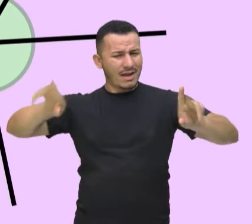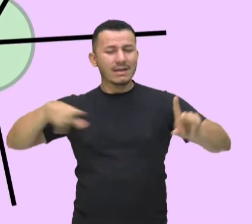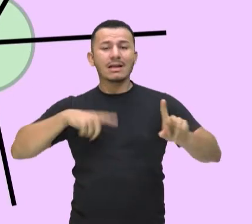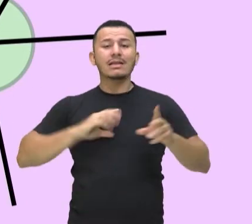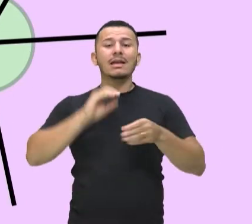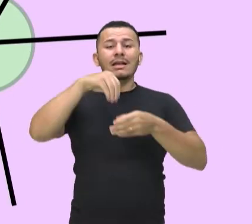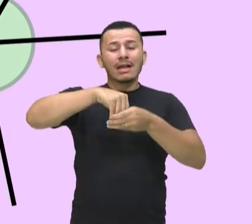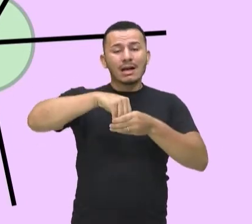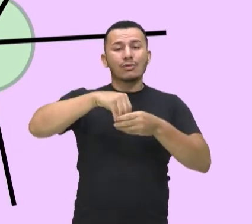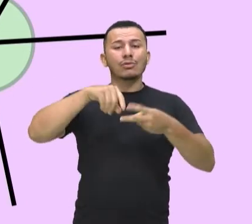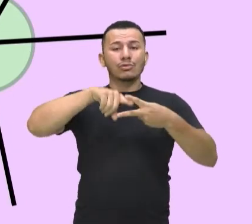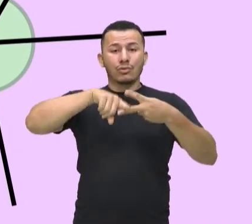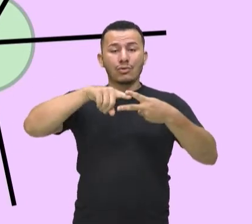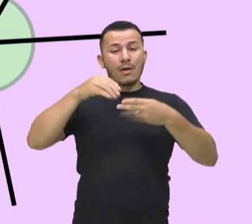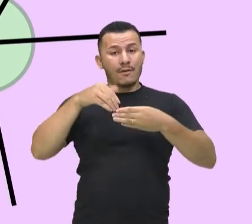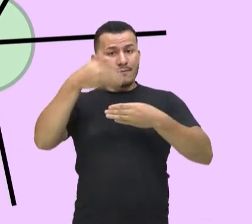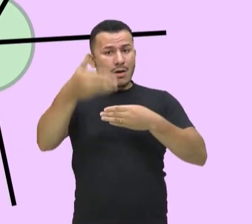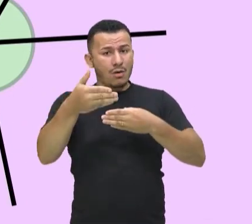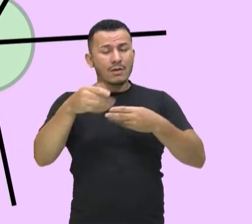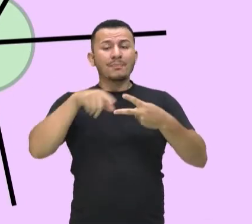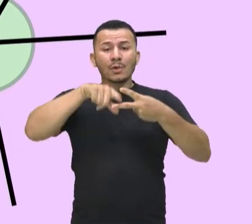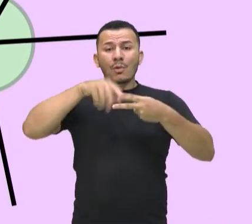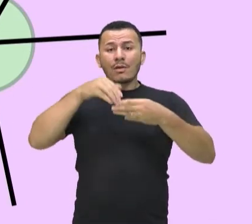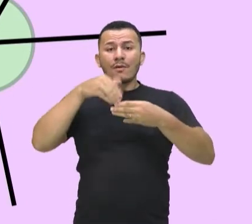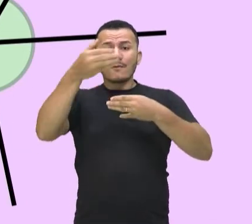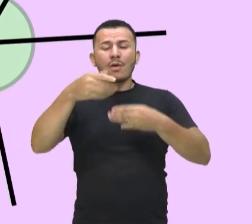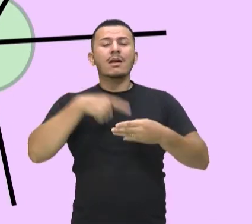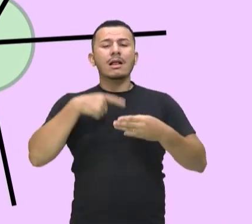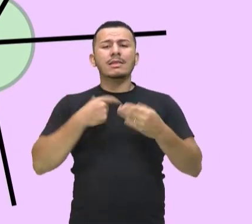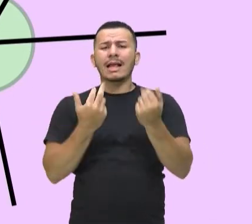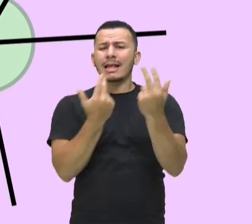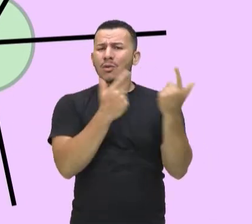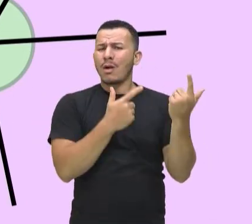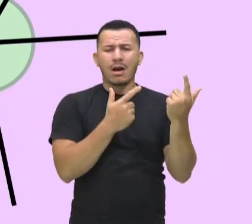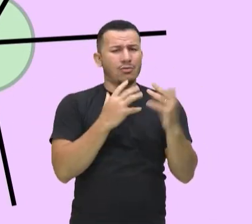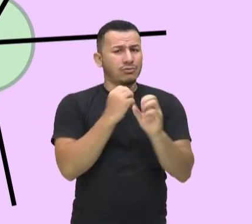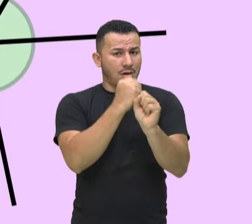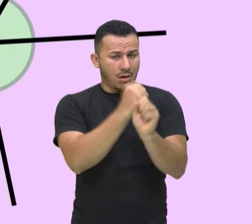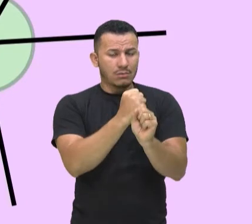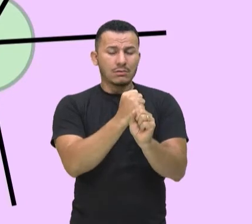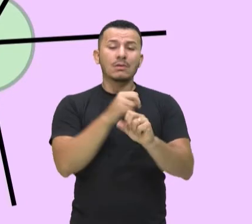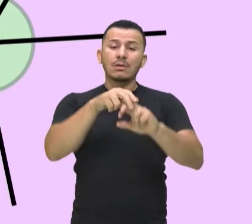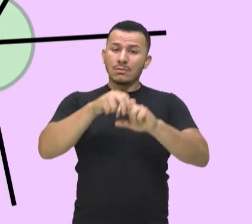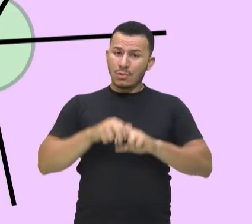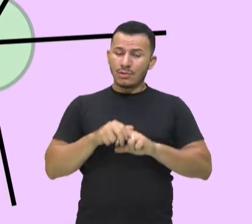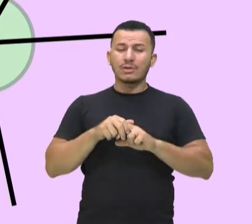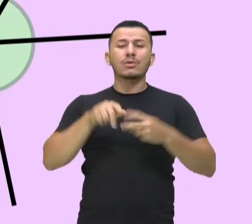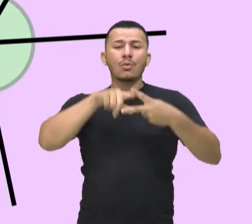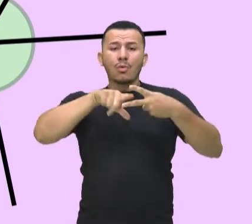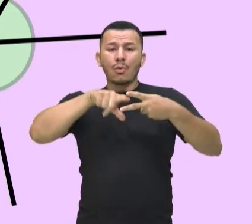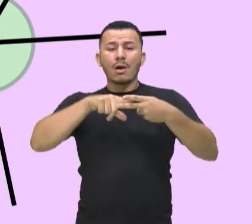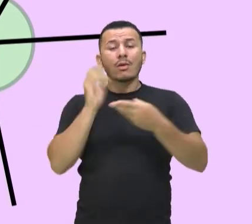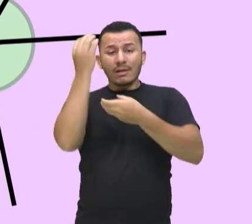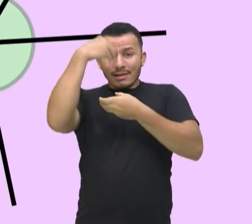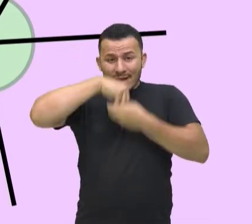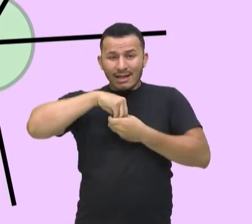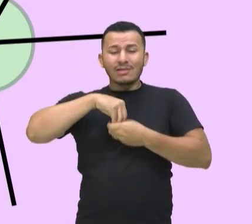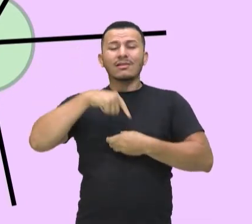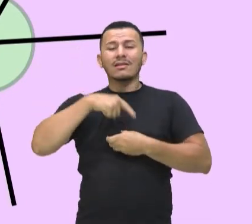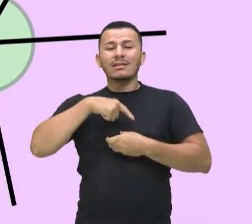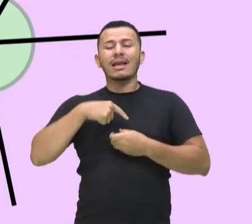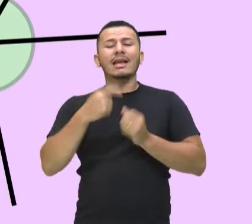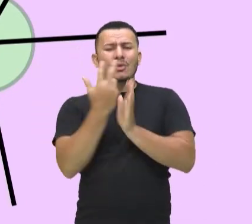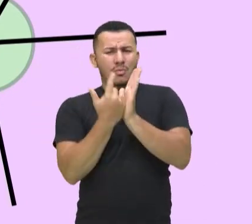ângulos externos. Todos estes ângulos possuem a mesma medida. Portanto, o ângulo externo em um